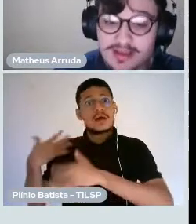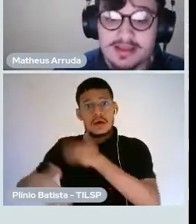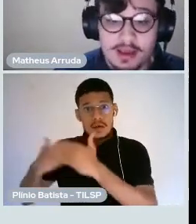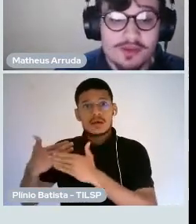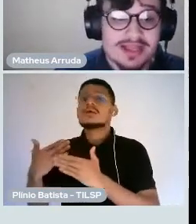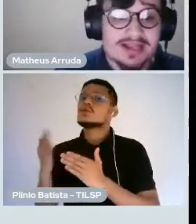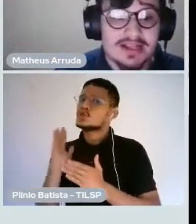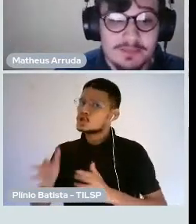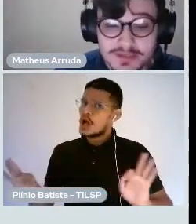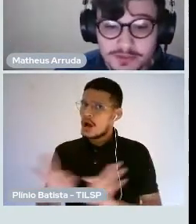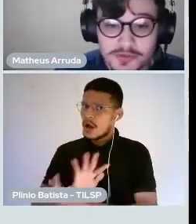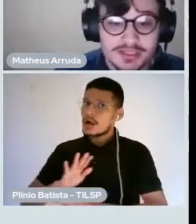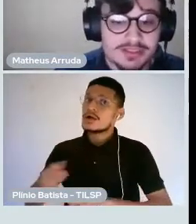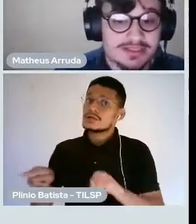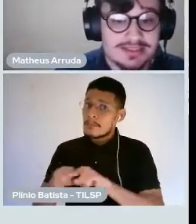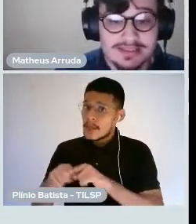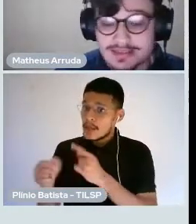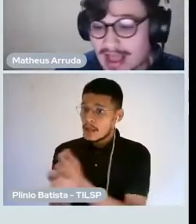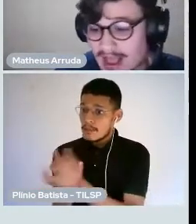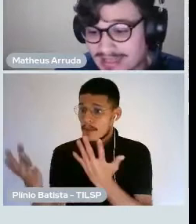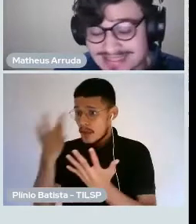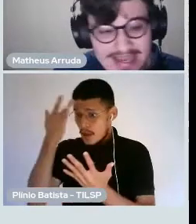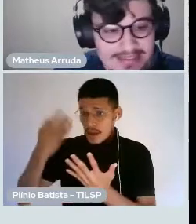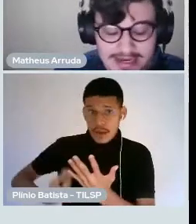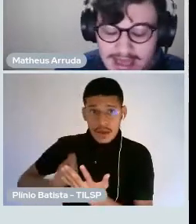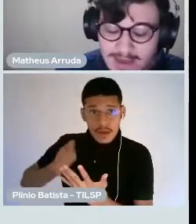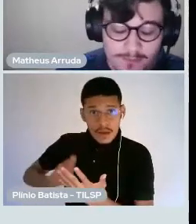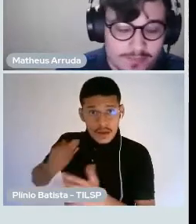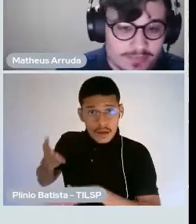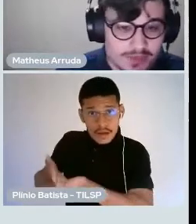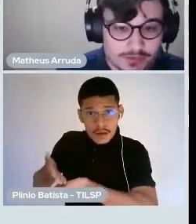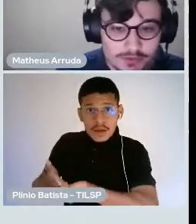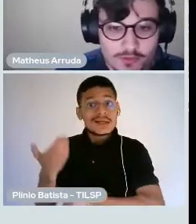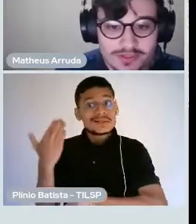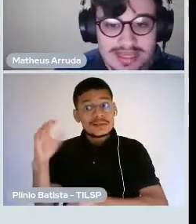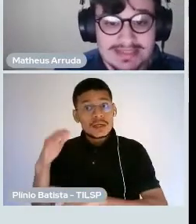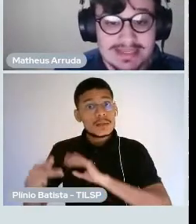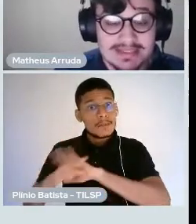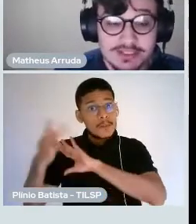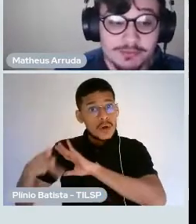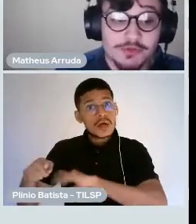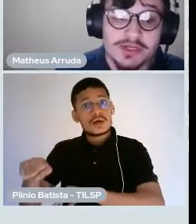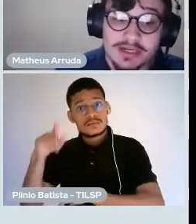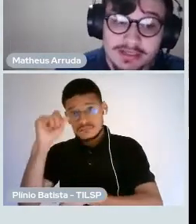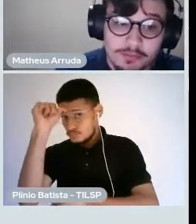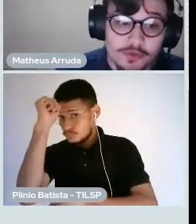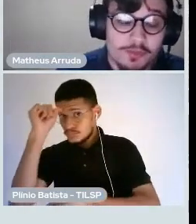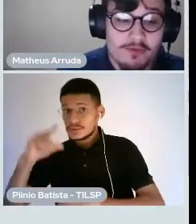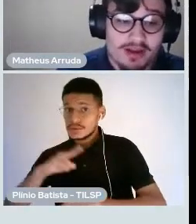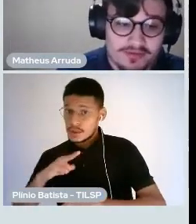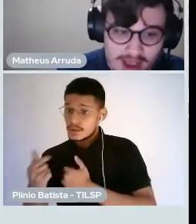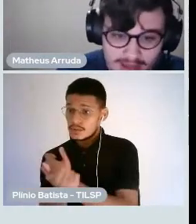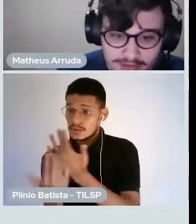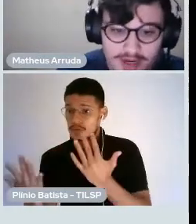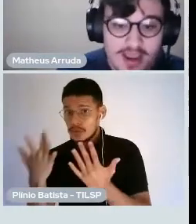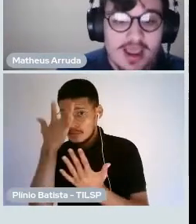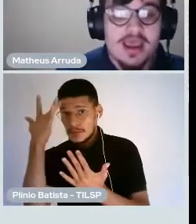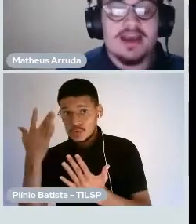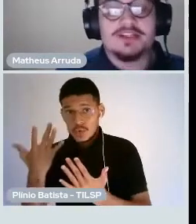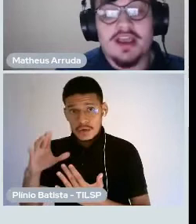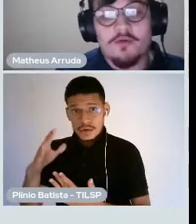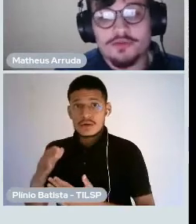tá? Tem uma quantidade grande de pessoas, a ciência lá tem uma quantidade de cientistas muito grande, muito bem